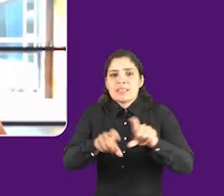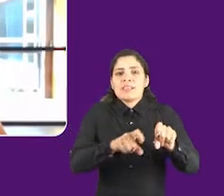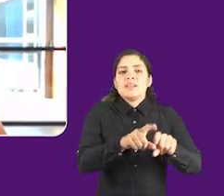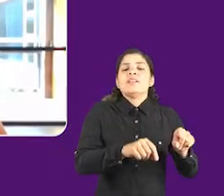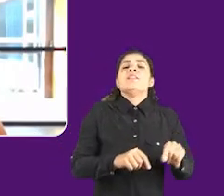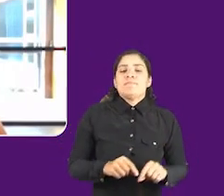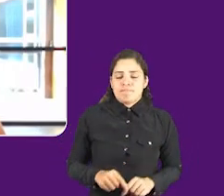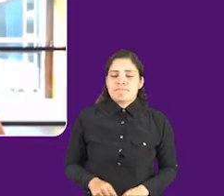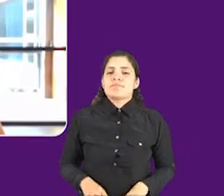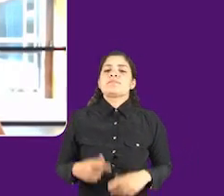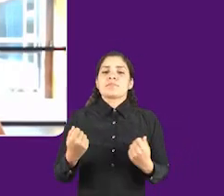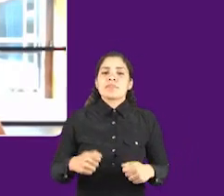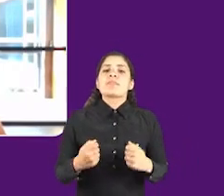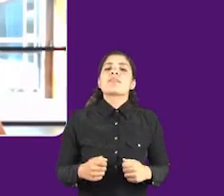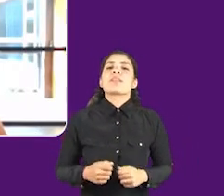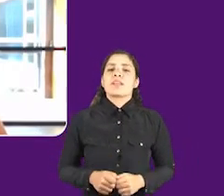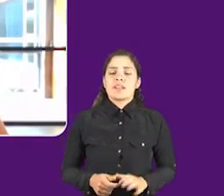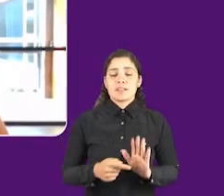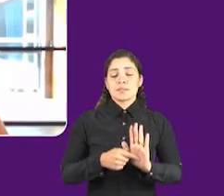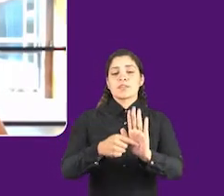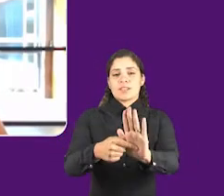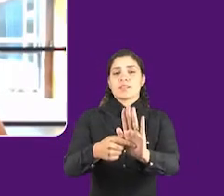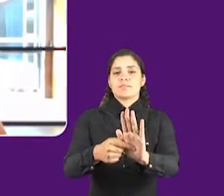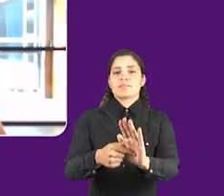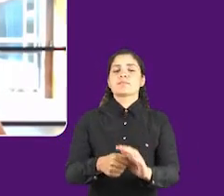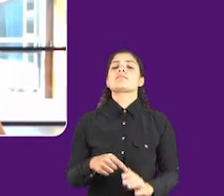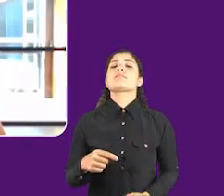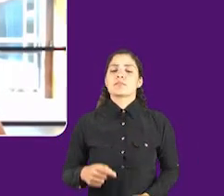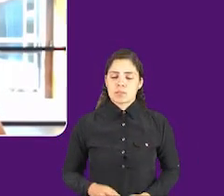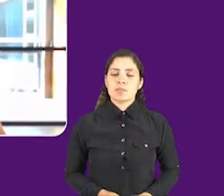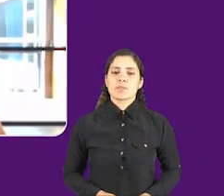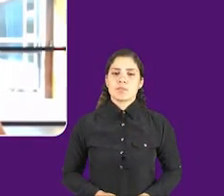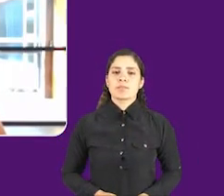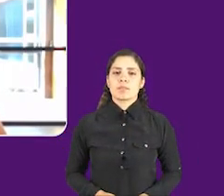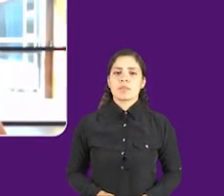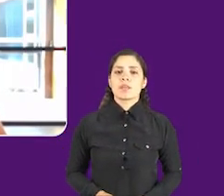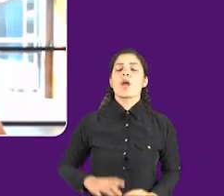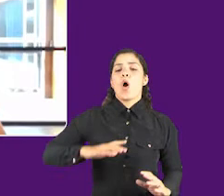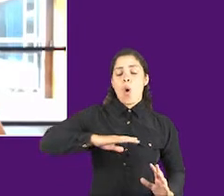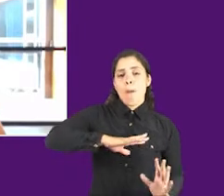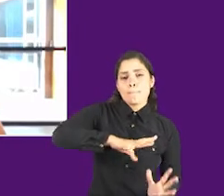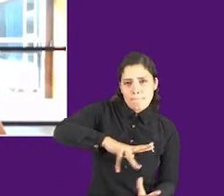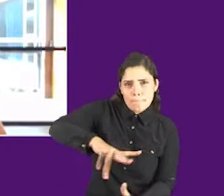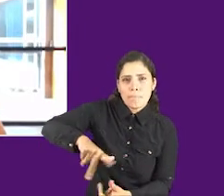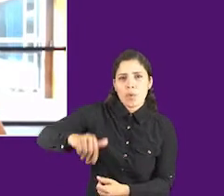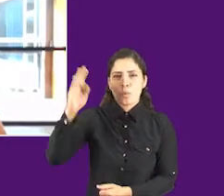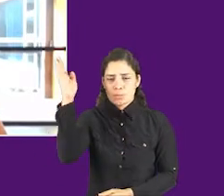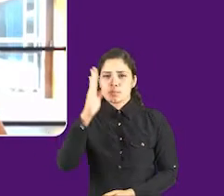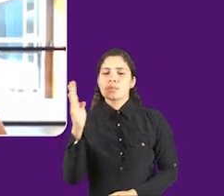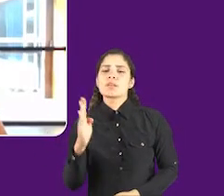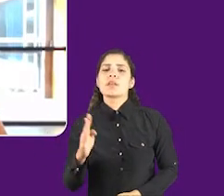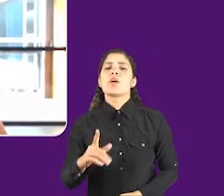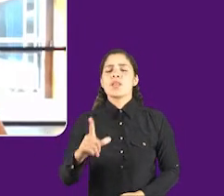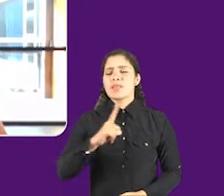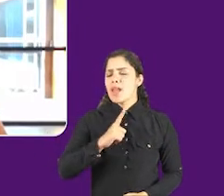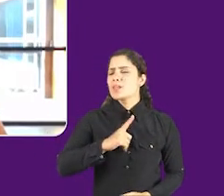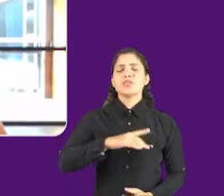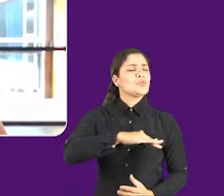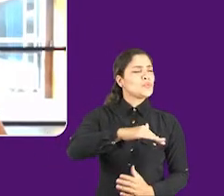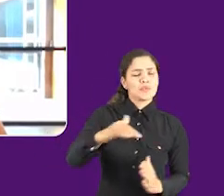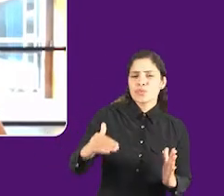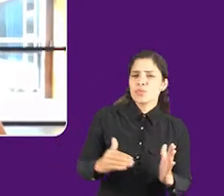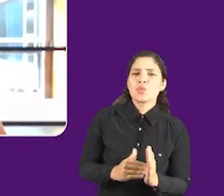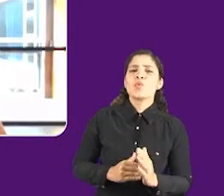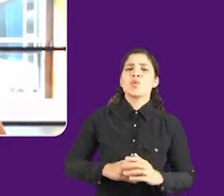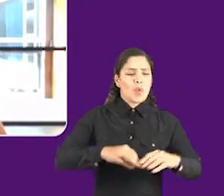boba estamos no Brasil o país mais velho do mundo temos tudo aqui todos os recursos naturais possíveis